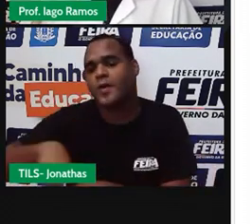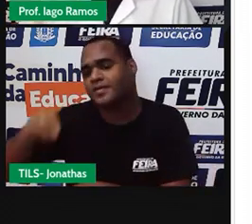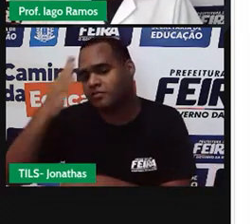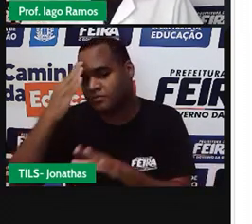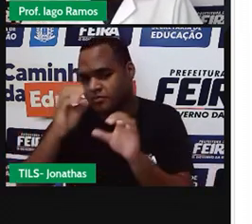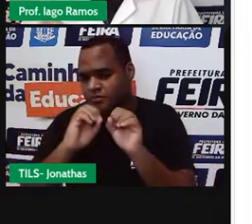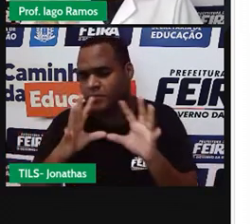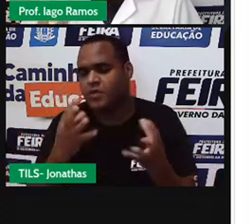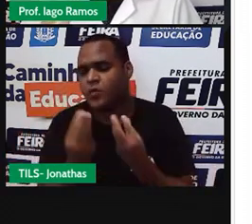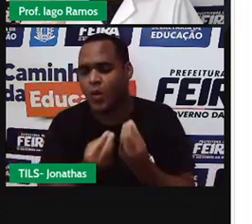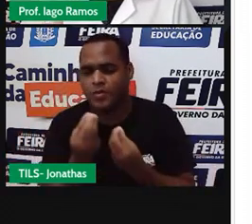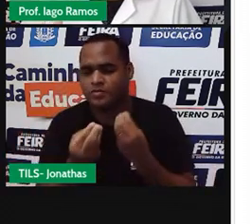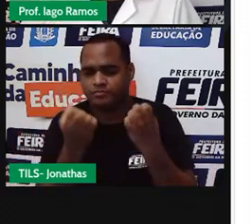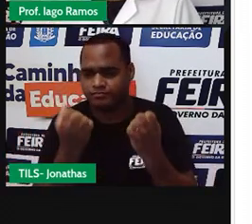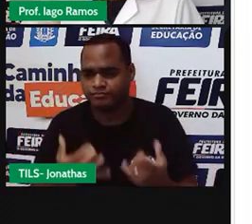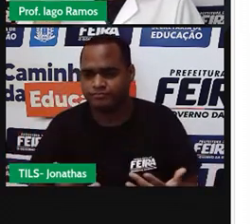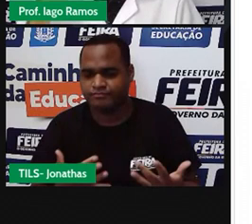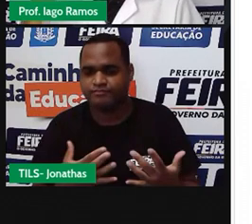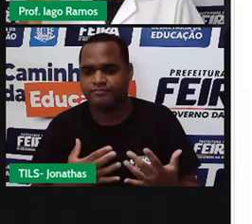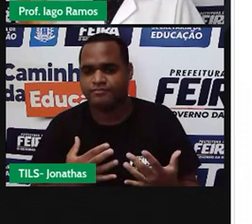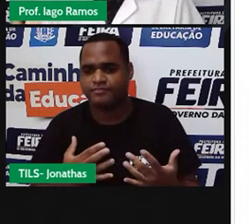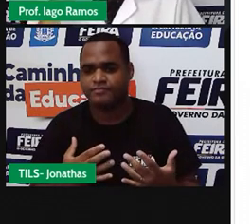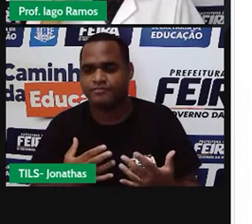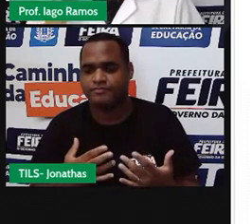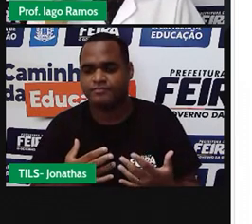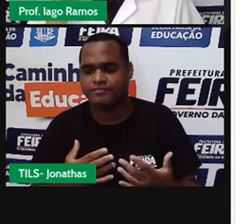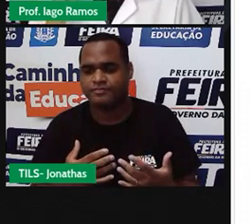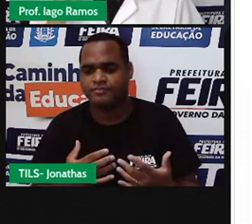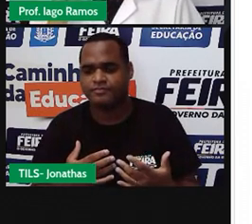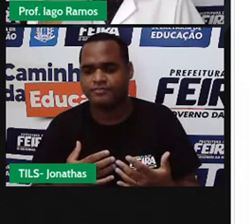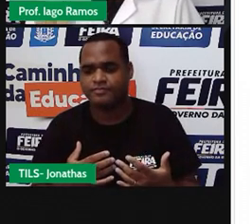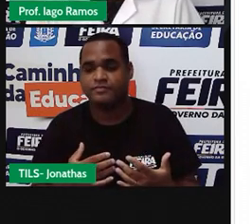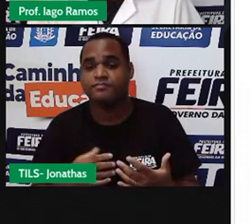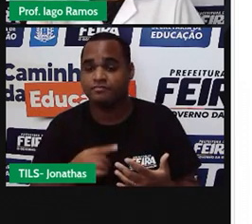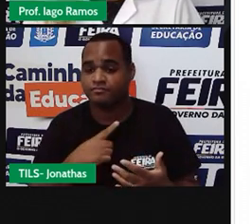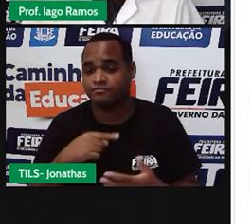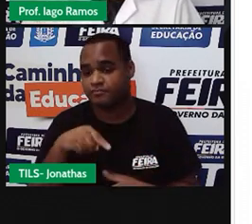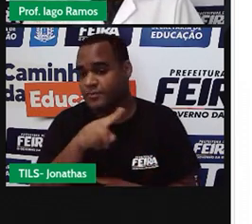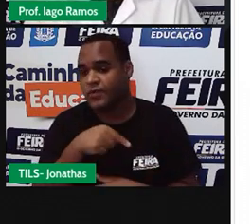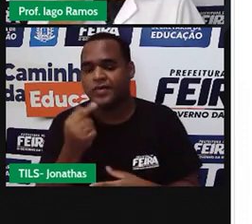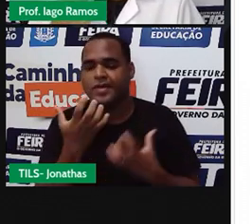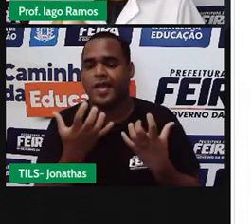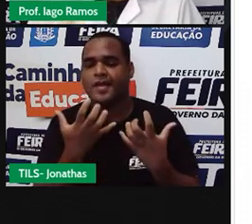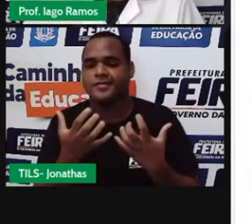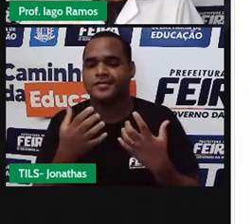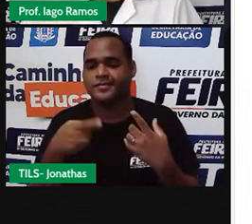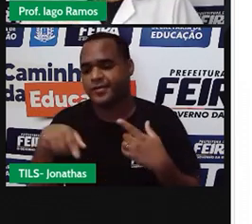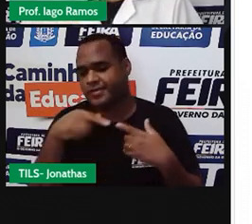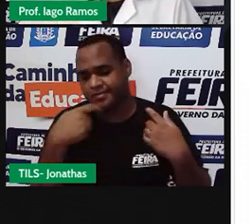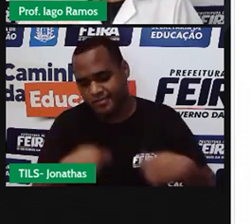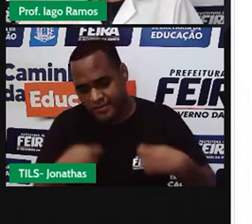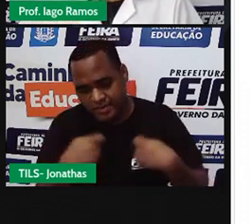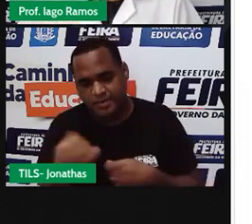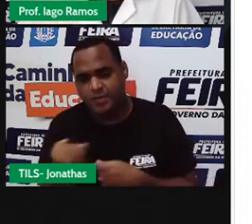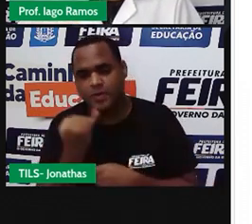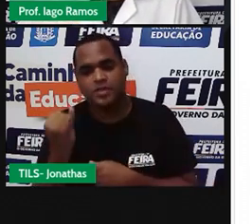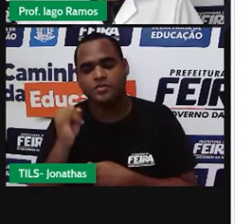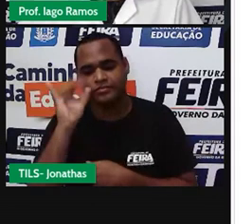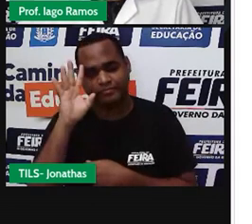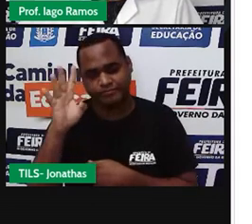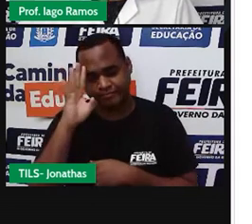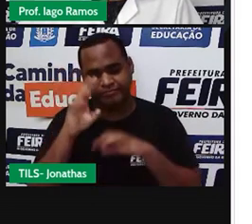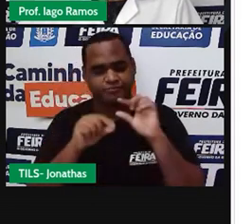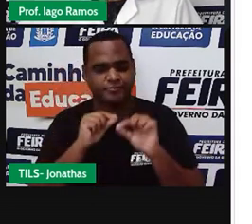o que essa medida de uma superfície eu vou querer eu vou precisar na verdade que você imagine o seguinte ó